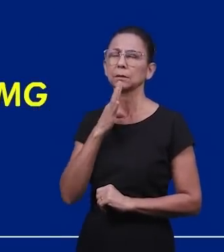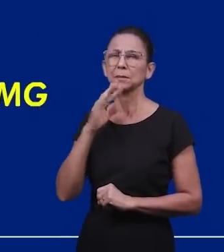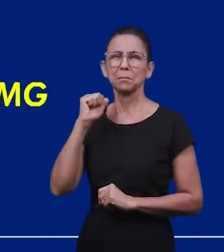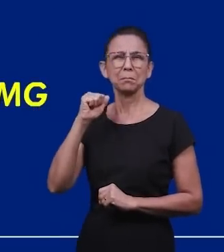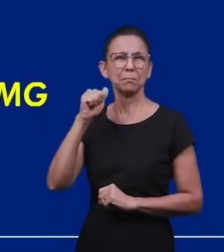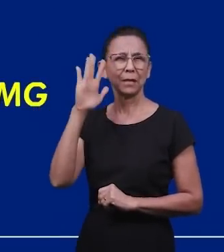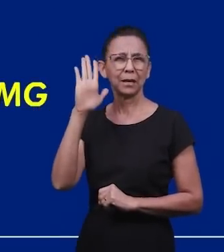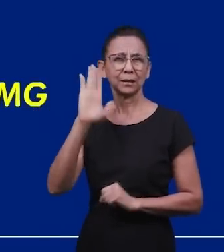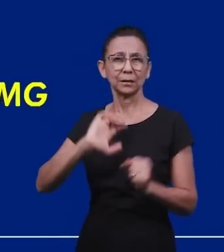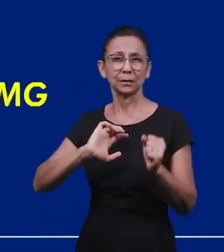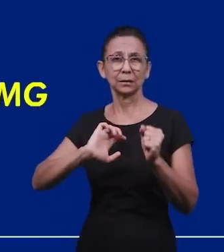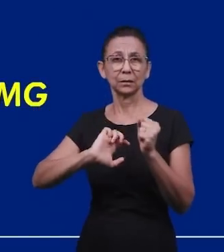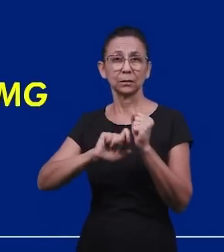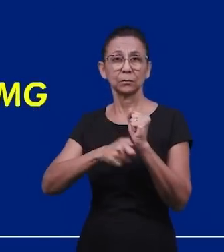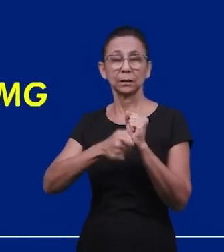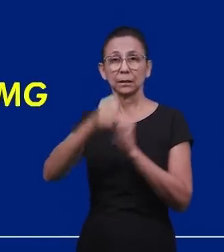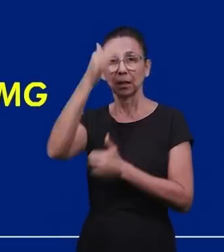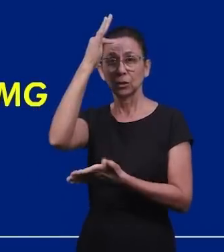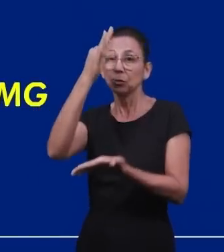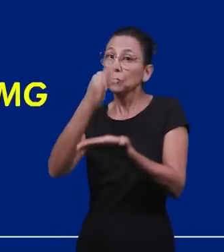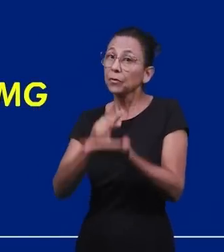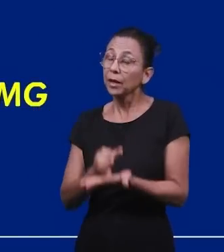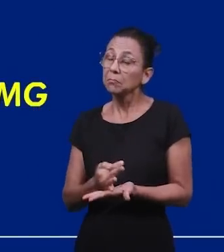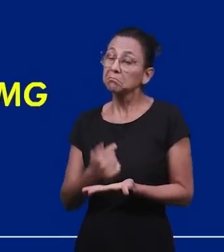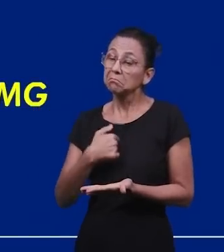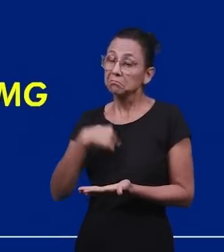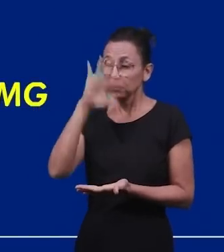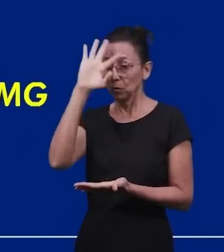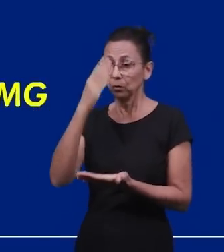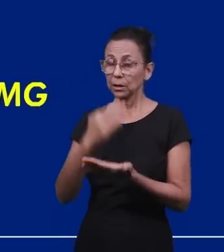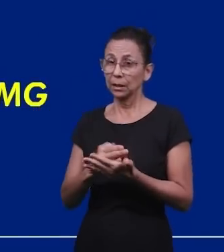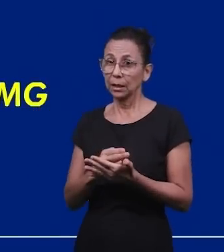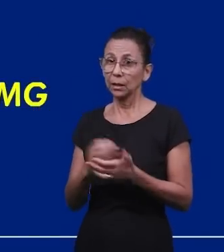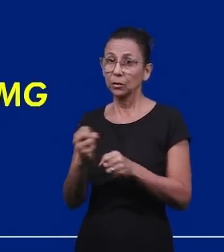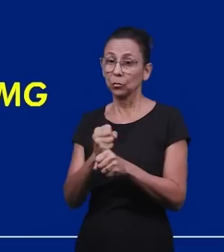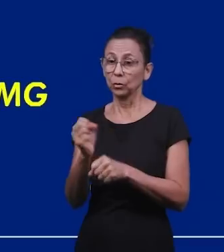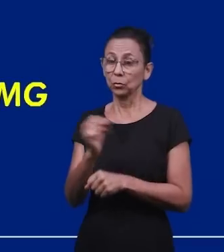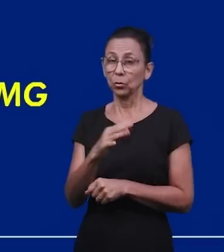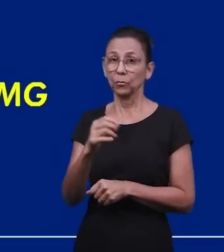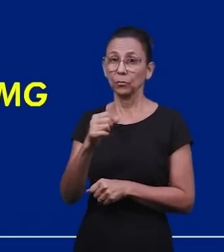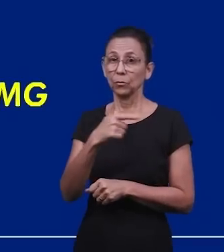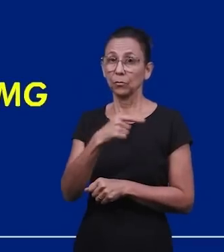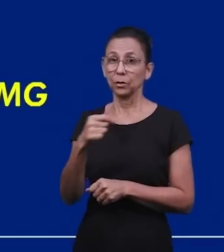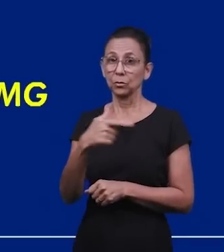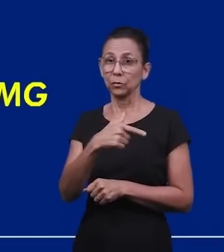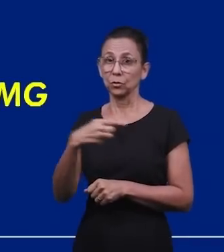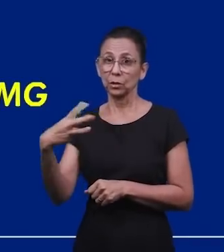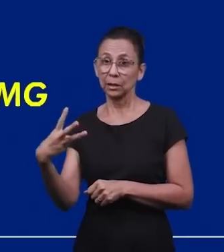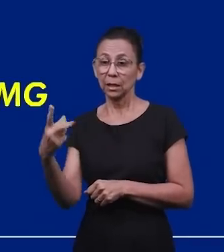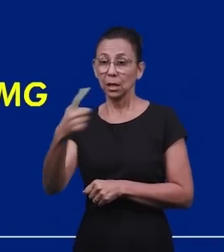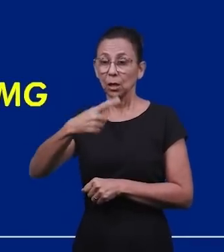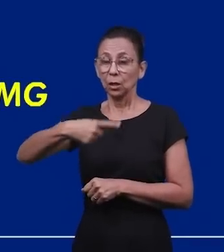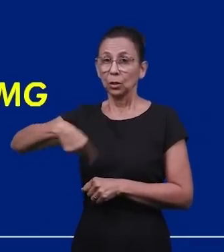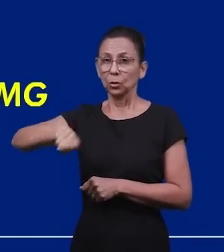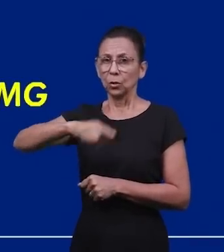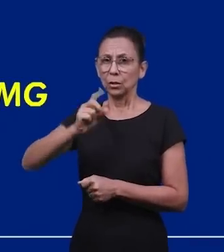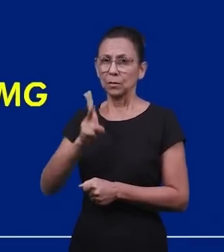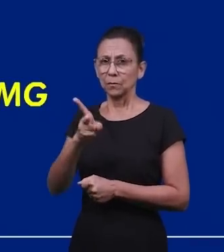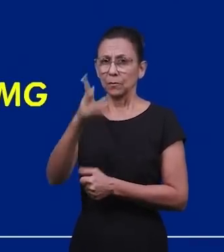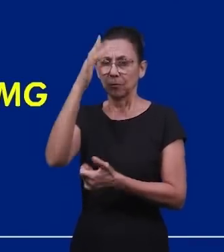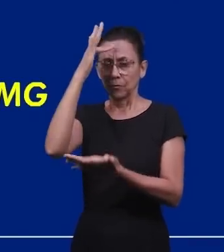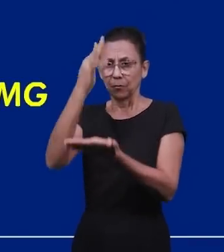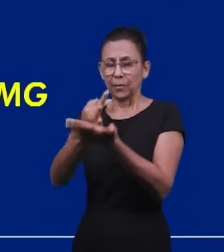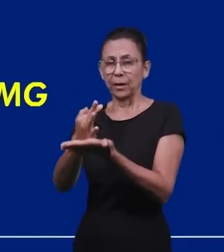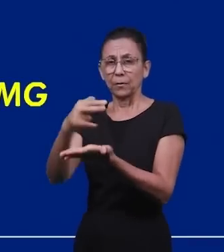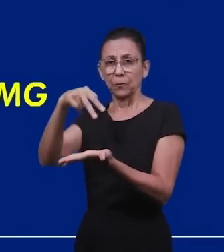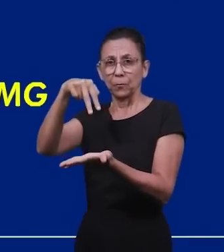os mistérios da fé. Cremos que em 2023 seremos guardados e fortalecidos na